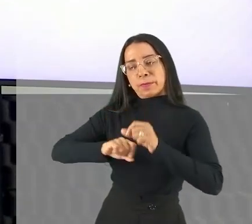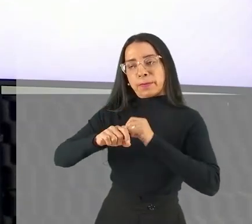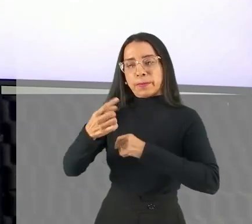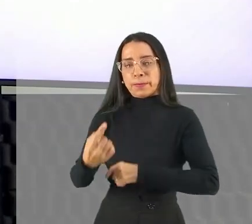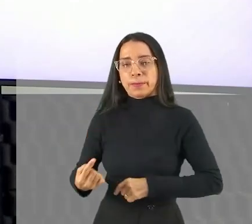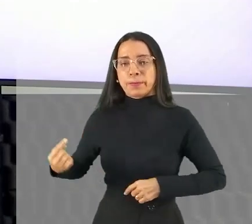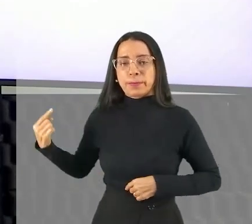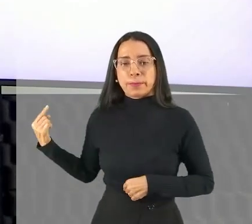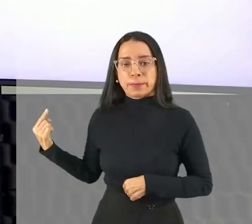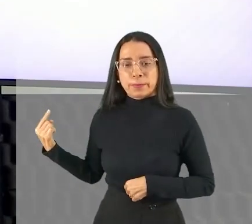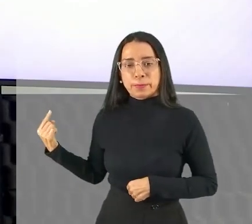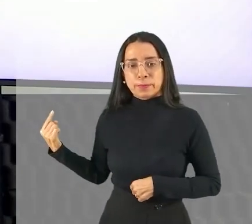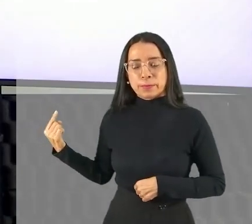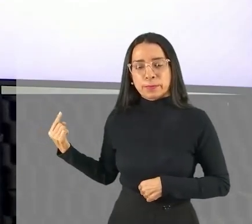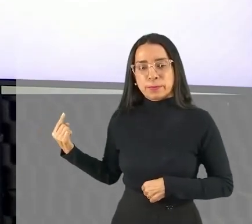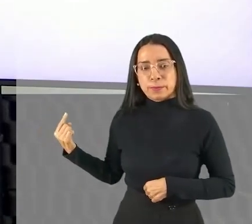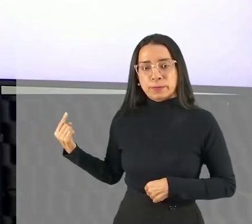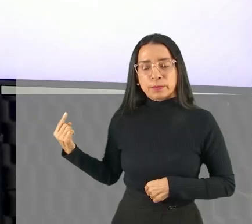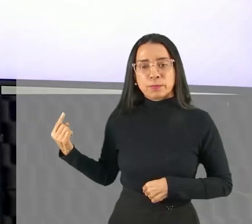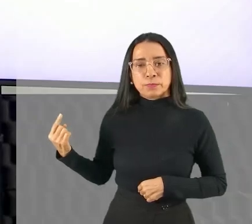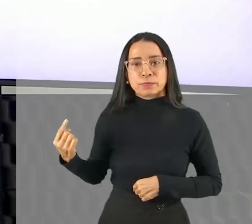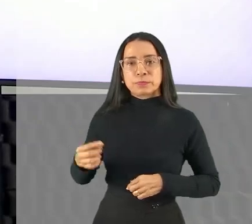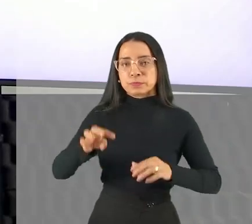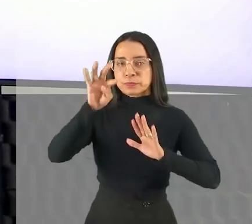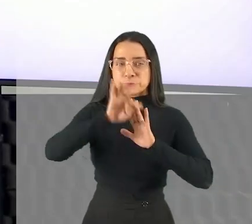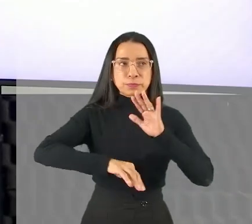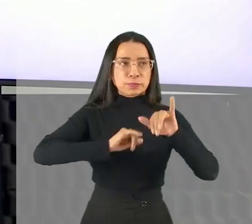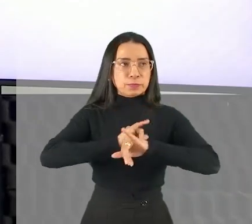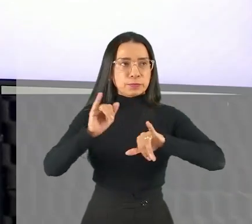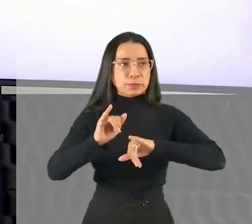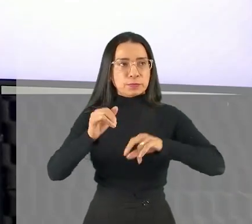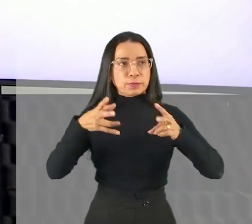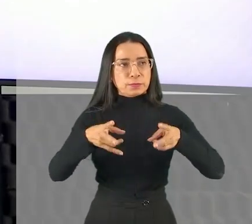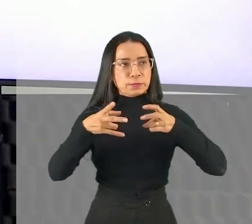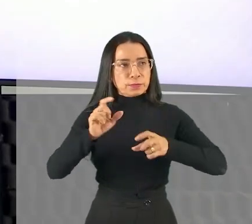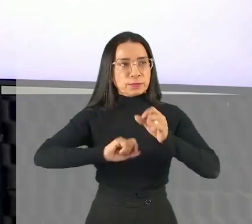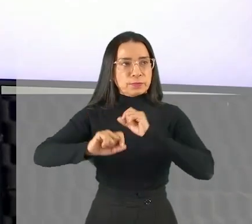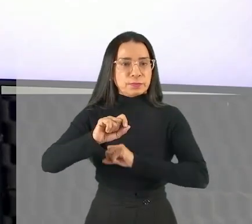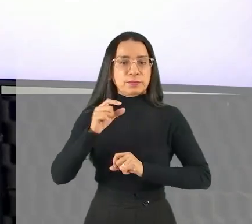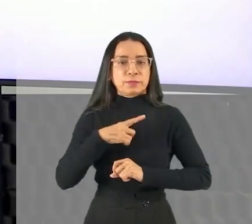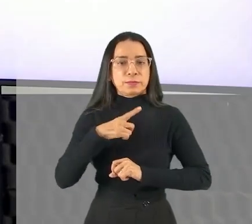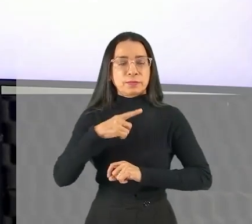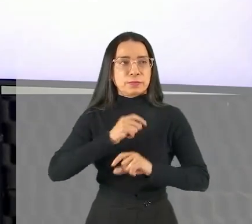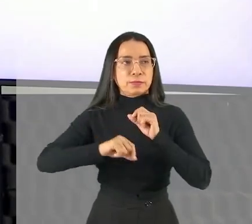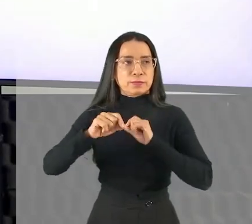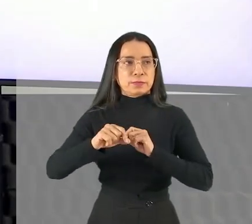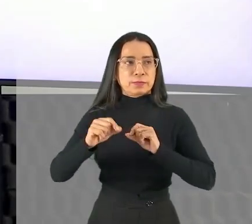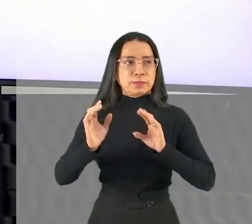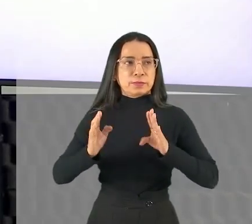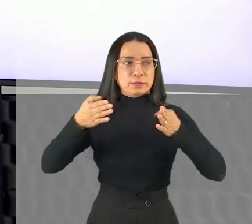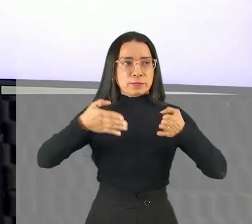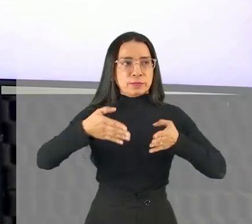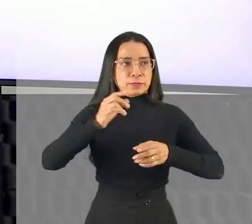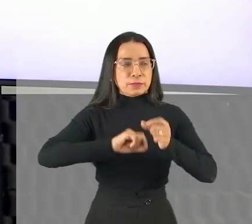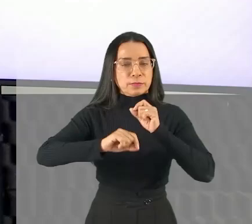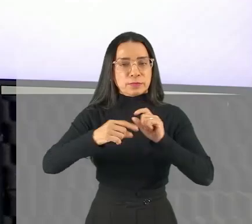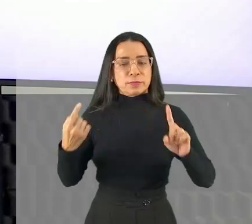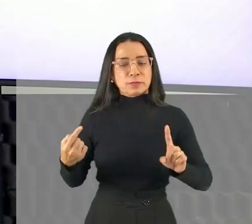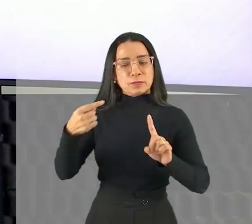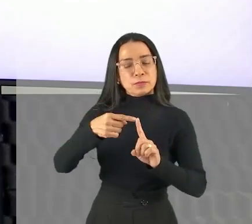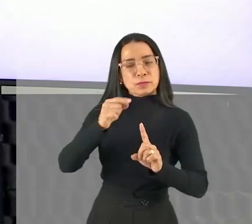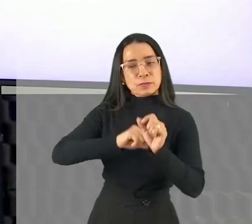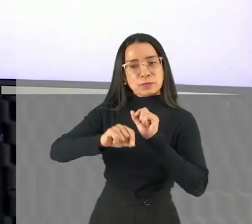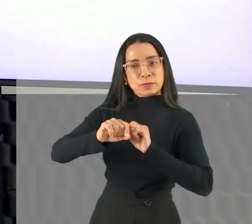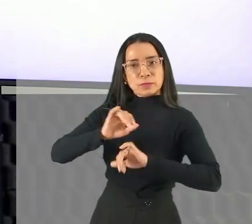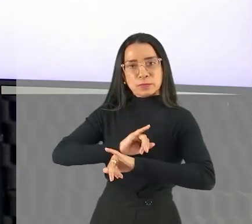desde 1845. E se é um texto publicitário, a gente vai perceber que ele tem um teor por trás da informação que está